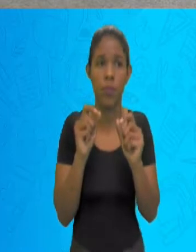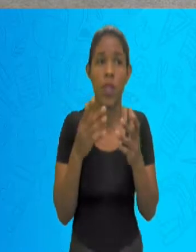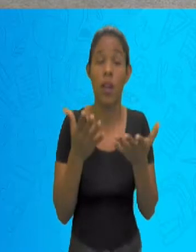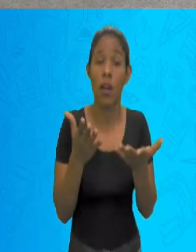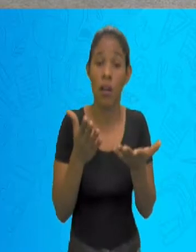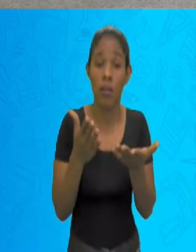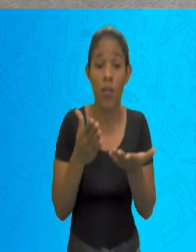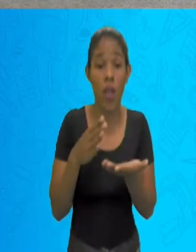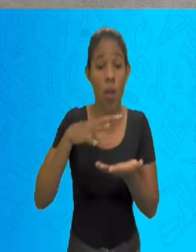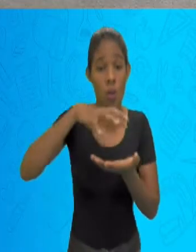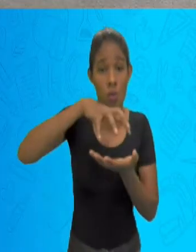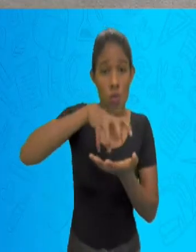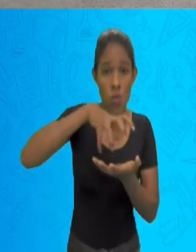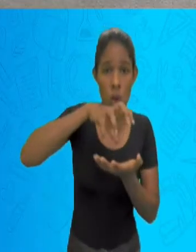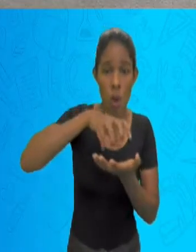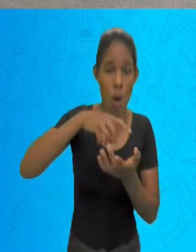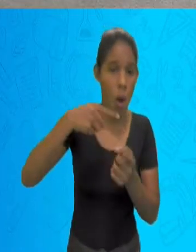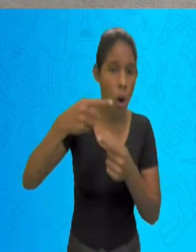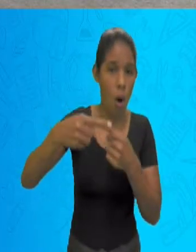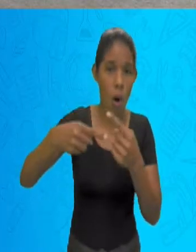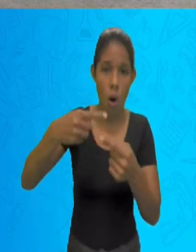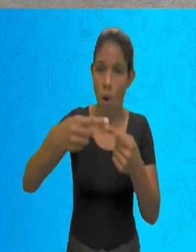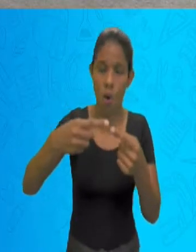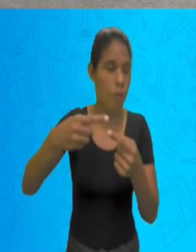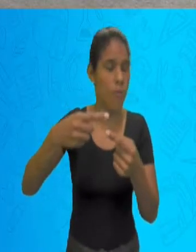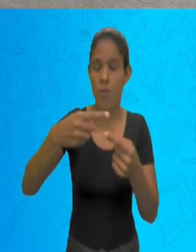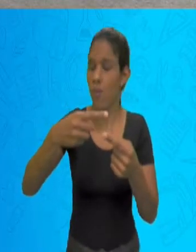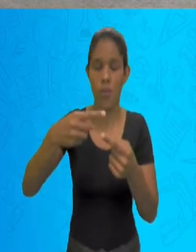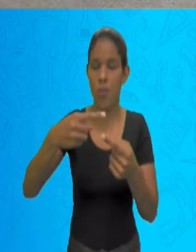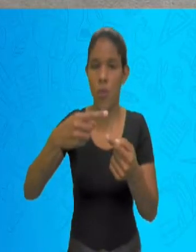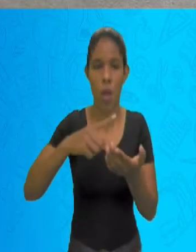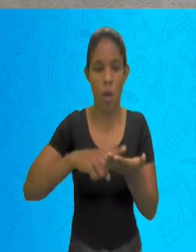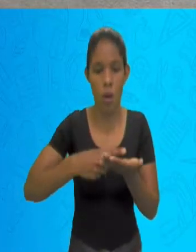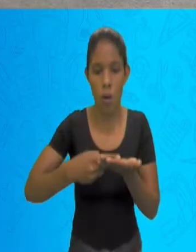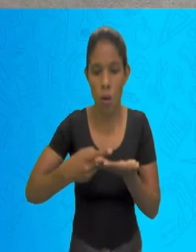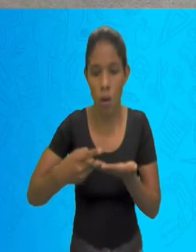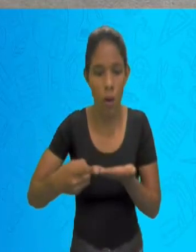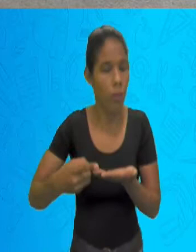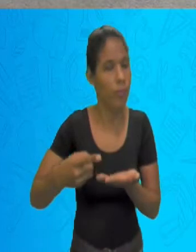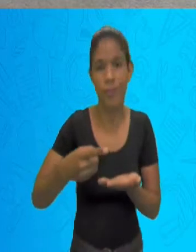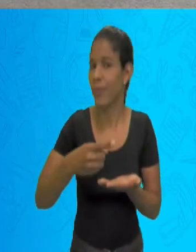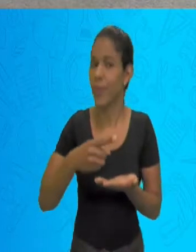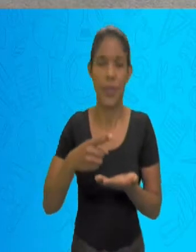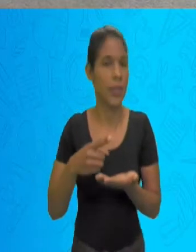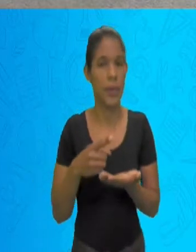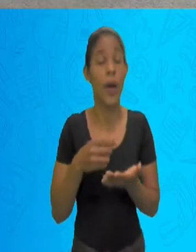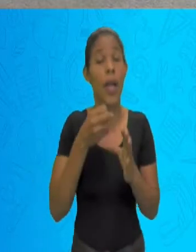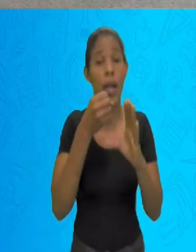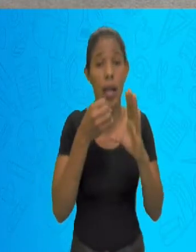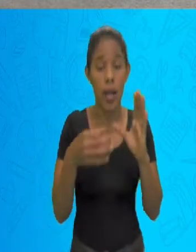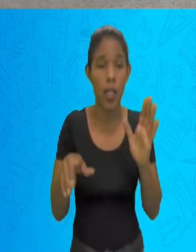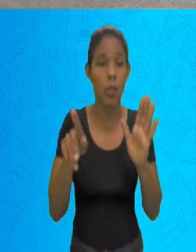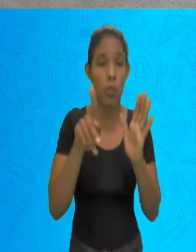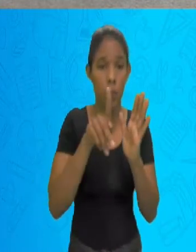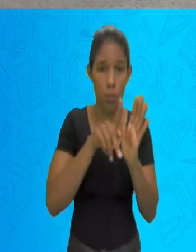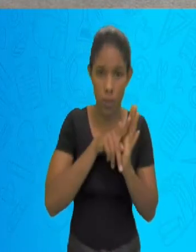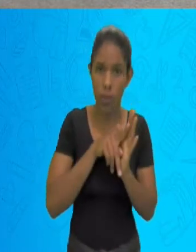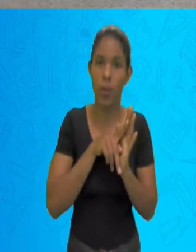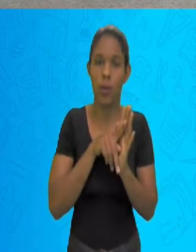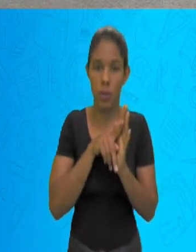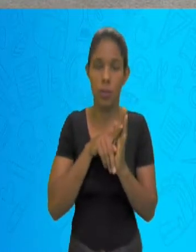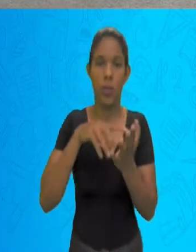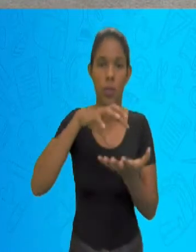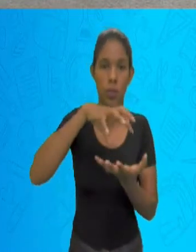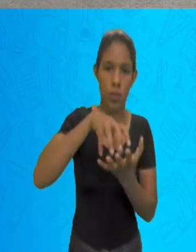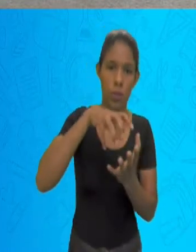rolam. Então, essa é uma característica do sólido geométrico aqui, ok? Espaciais para vocês, dos poliedros. Os